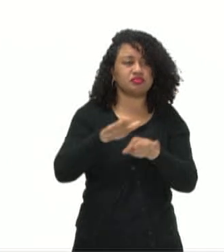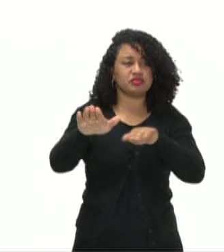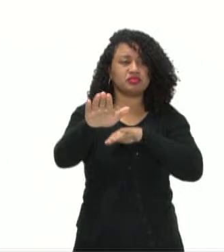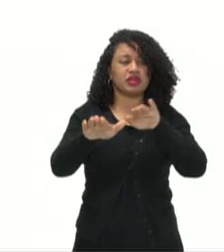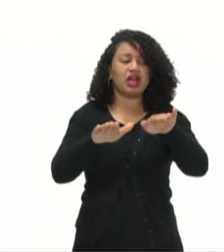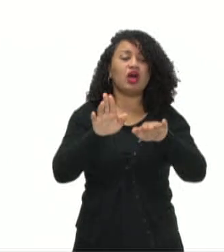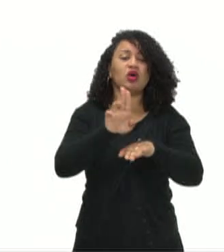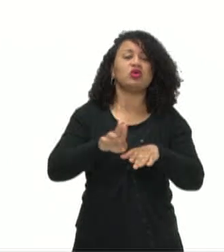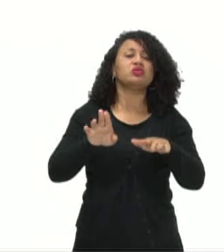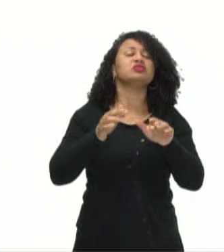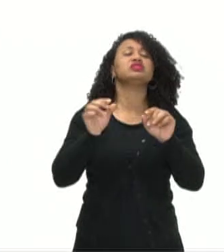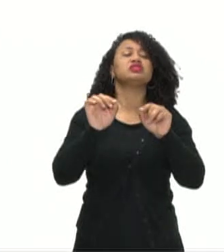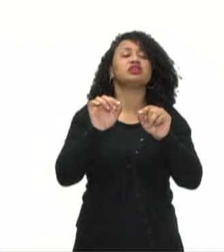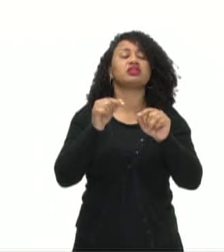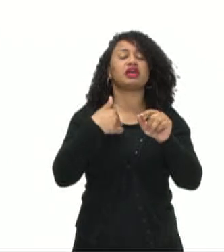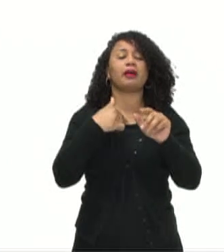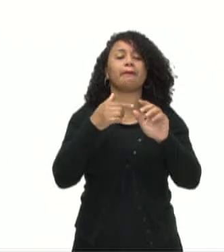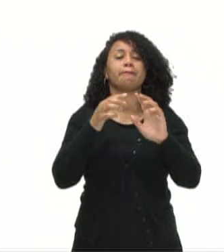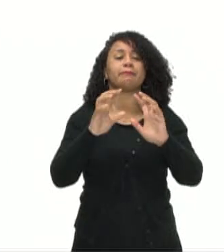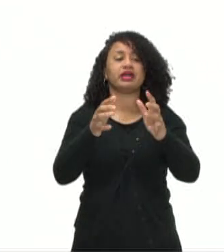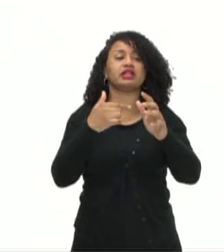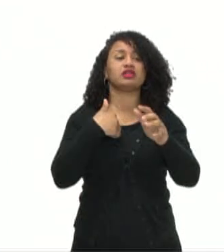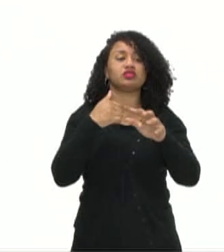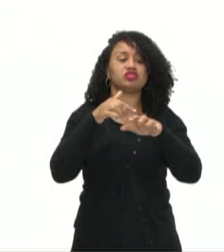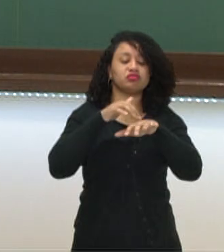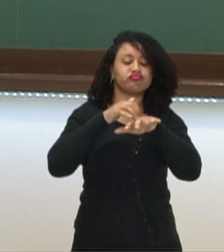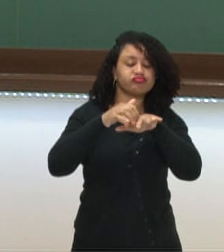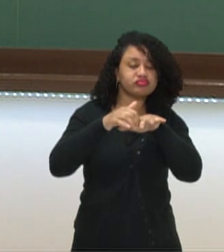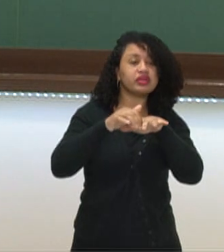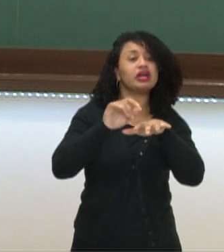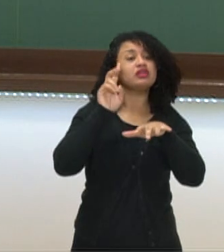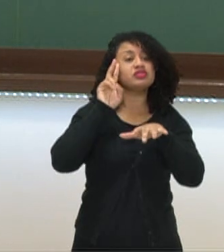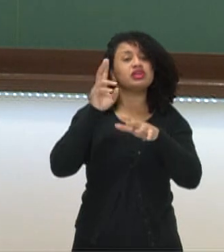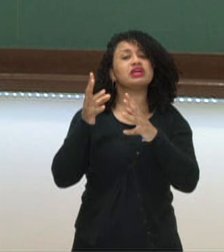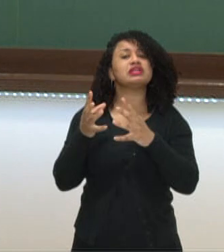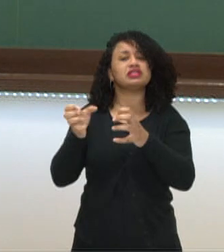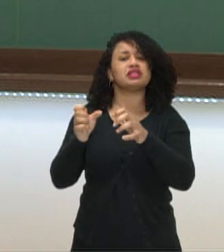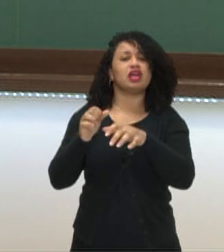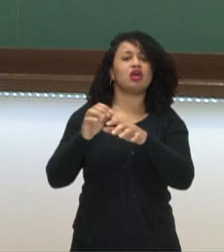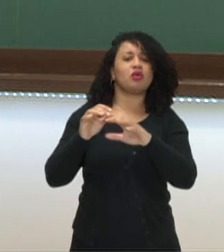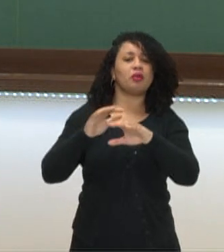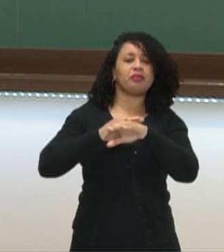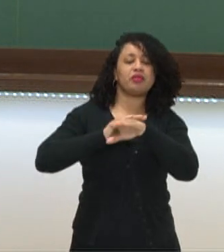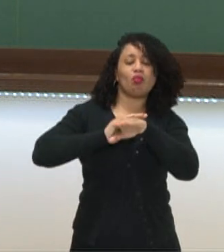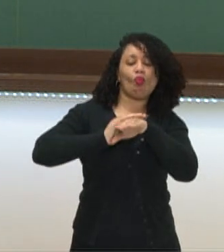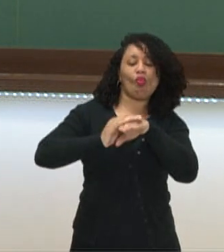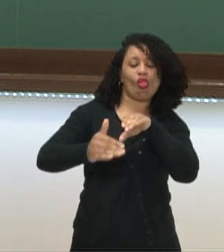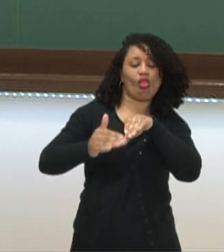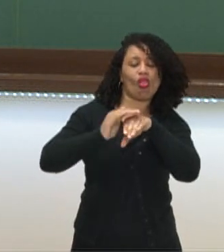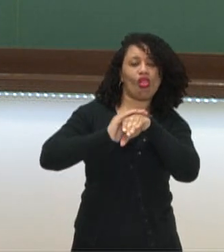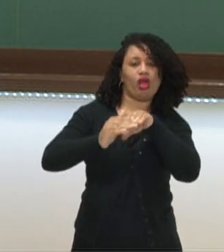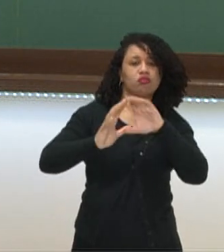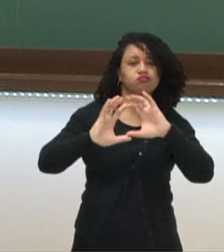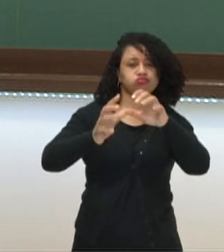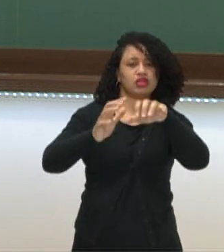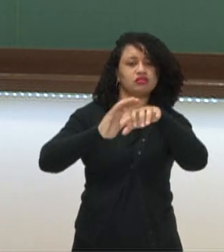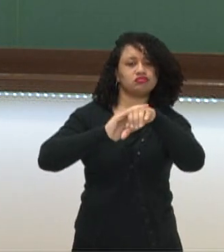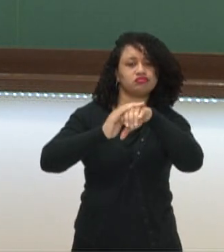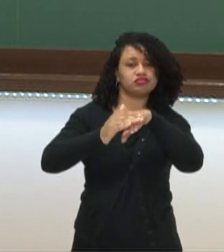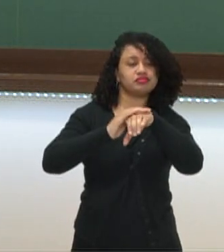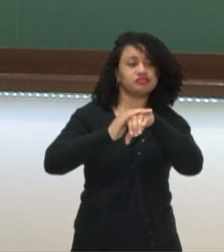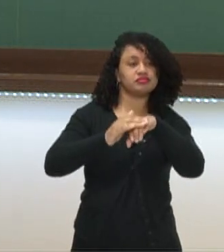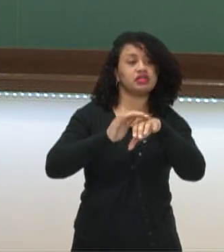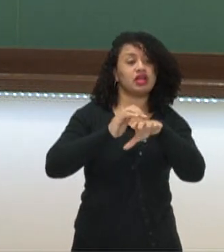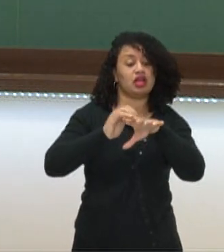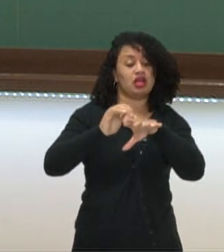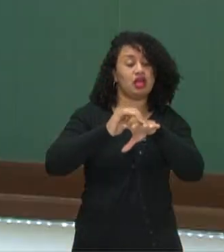dia seco utilizem pneus do tipo liso. Né? Por que isso? Bem a questão lá do atrito, como eu falei para vocês, muitas vezes o atrito ele é bom para ter aderência,